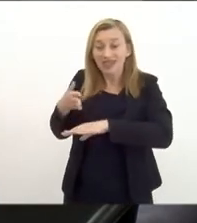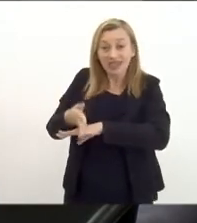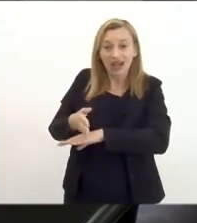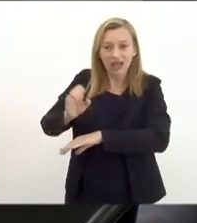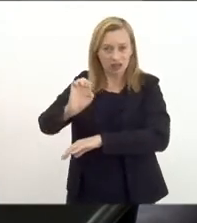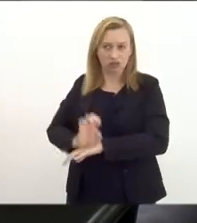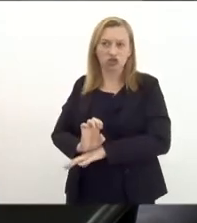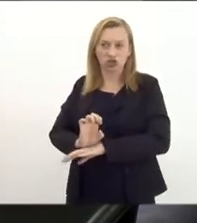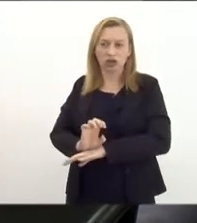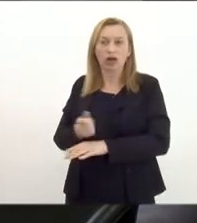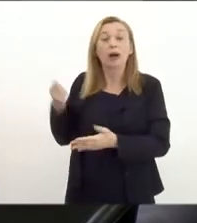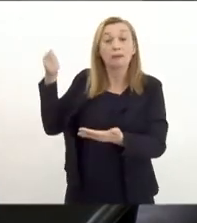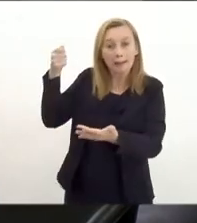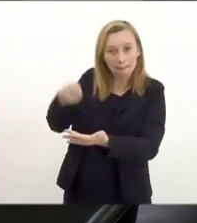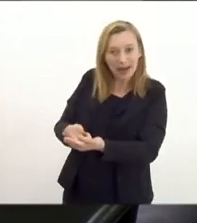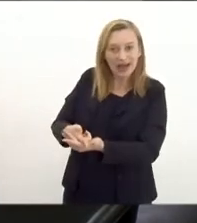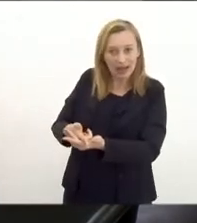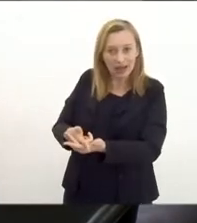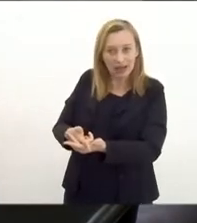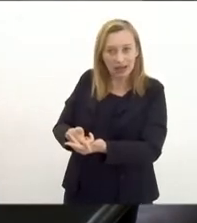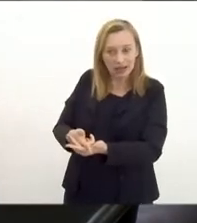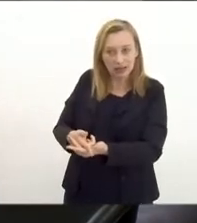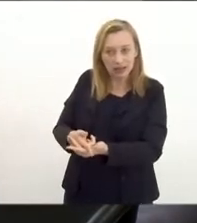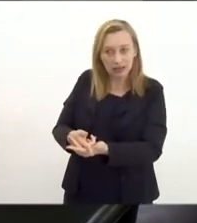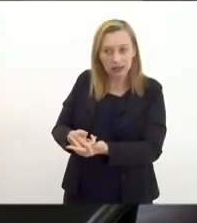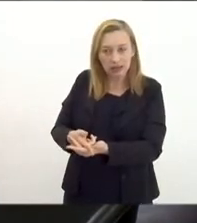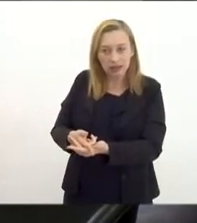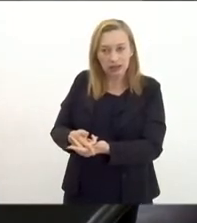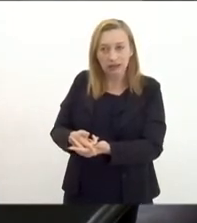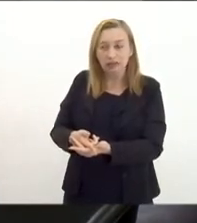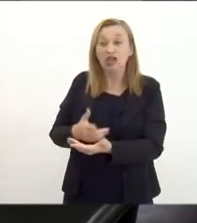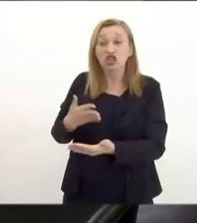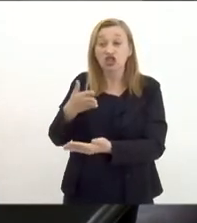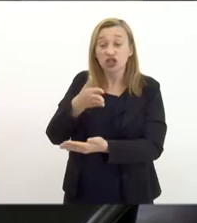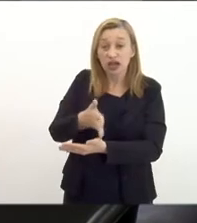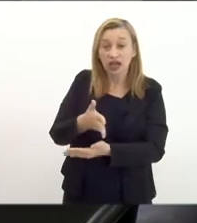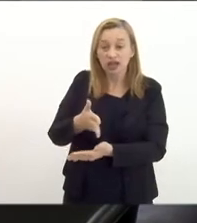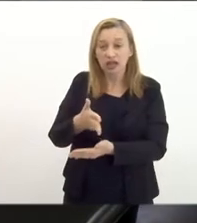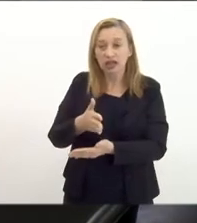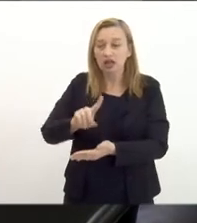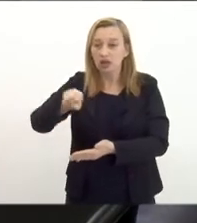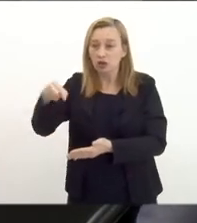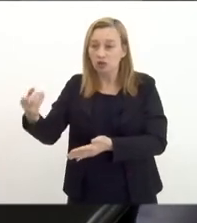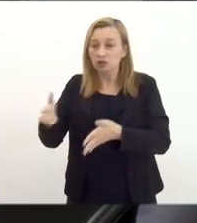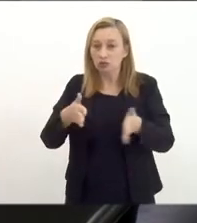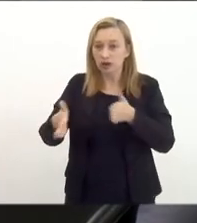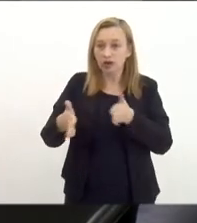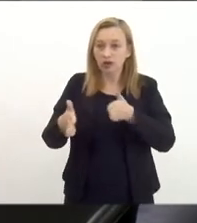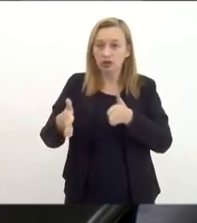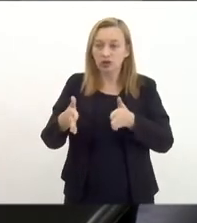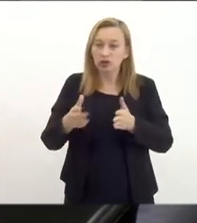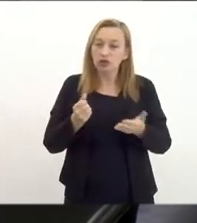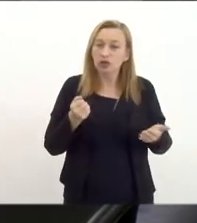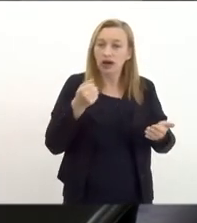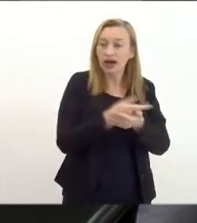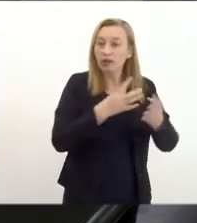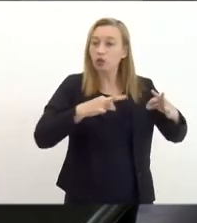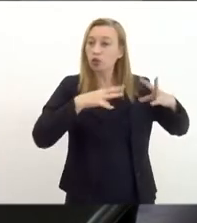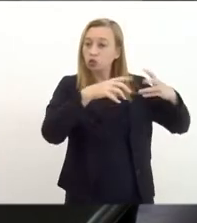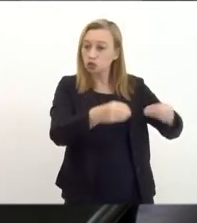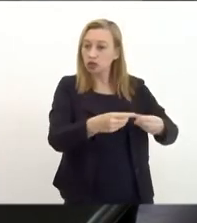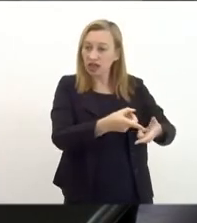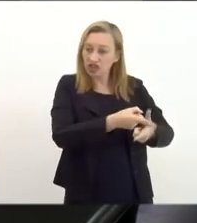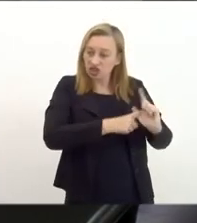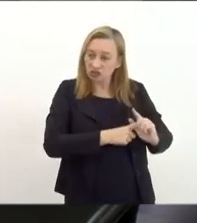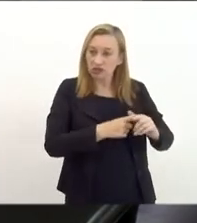estado para pagar alguma coisa para passar da fase 11 a partir do momento que eu acabo com todos os ativos daquela